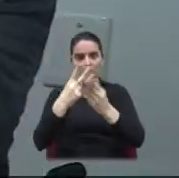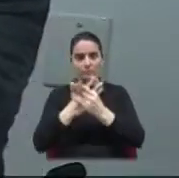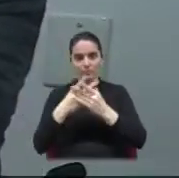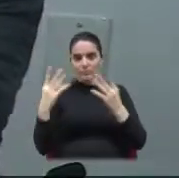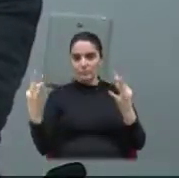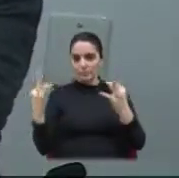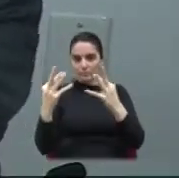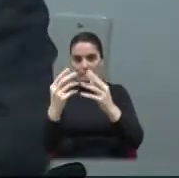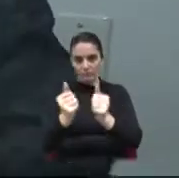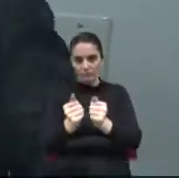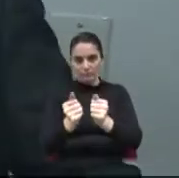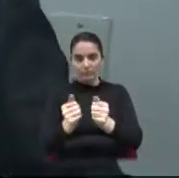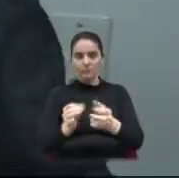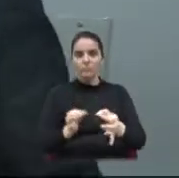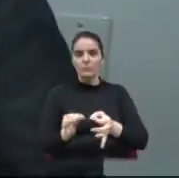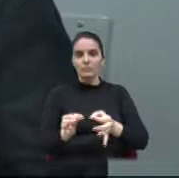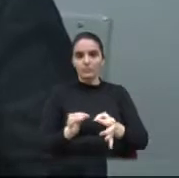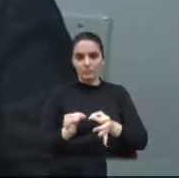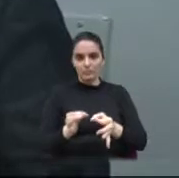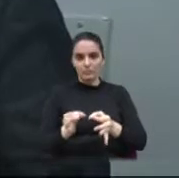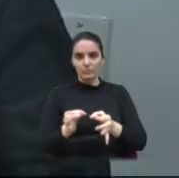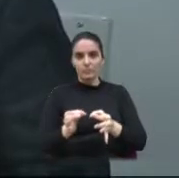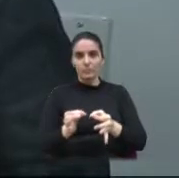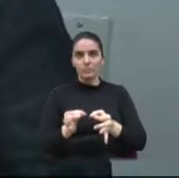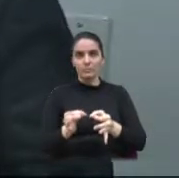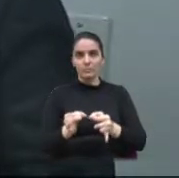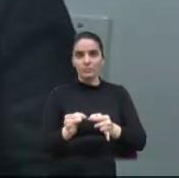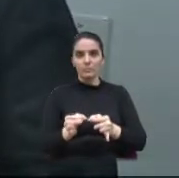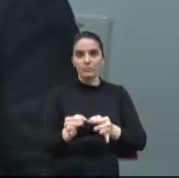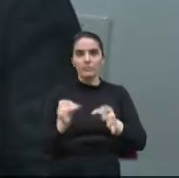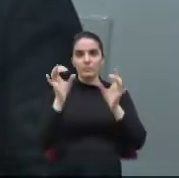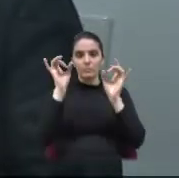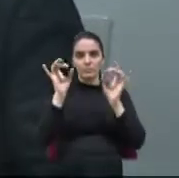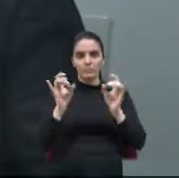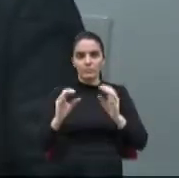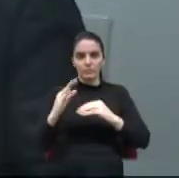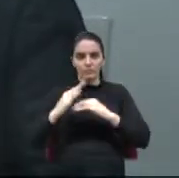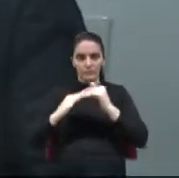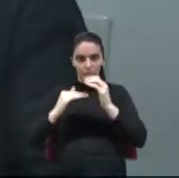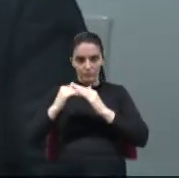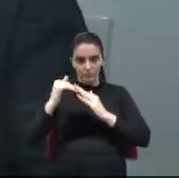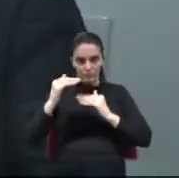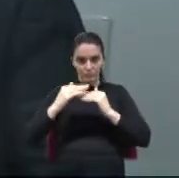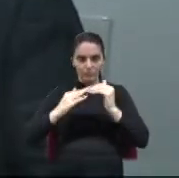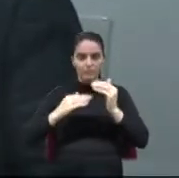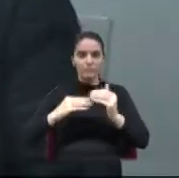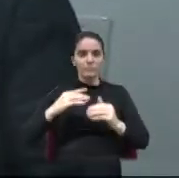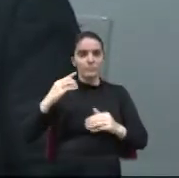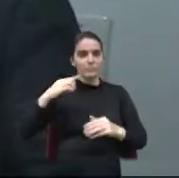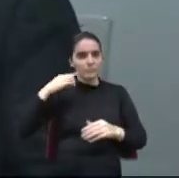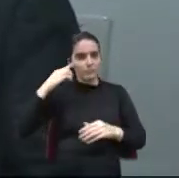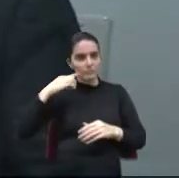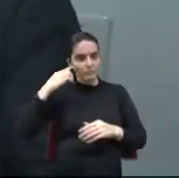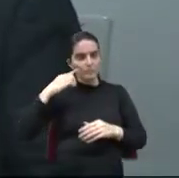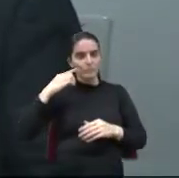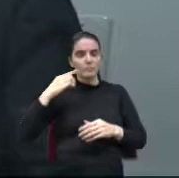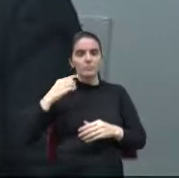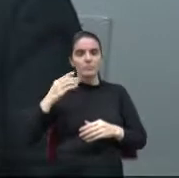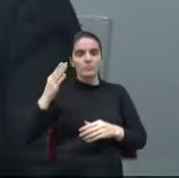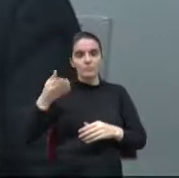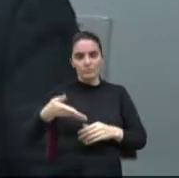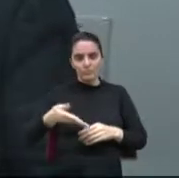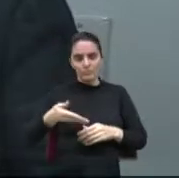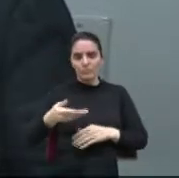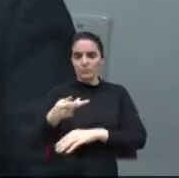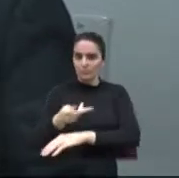é um projeto que vai realmente destacar aqueles profissionais que ainda faltavam para ser homenageado, que são os